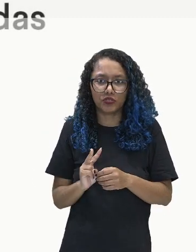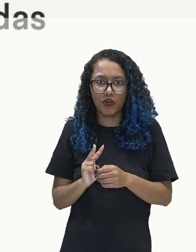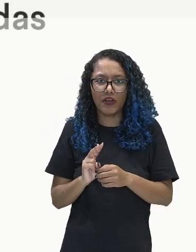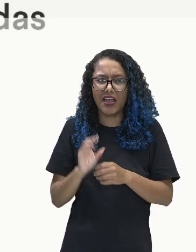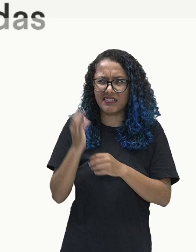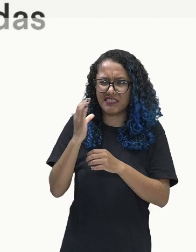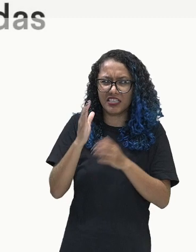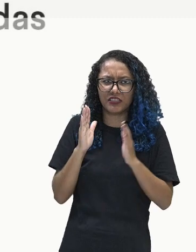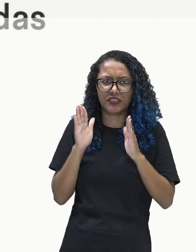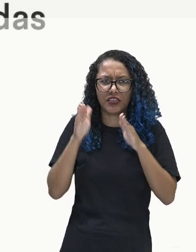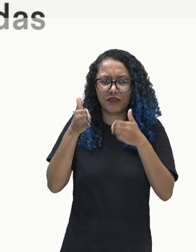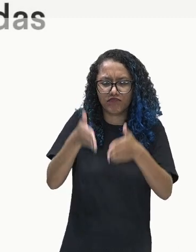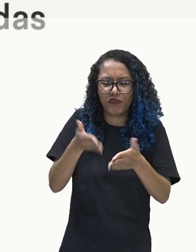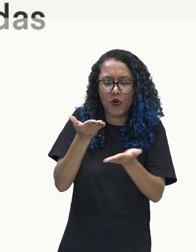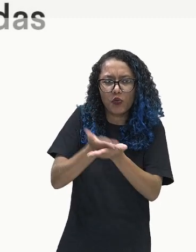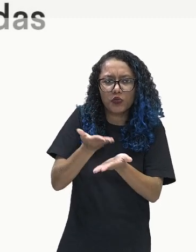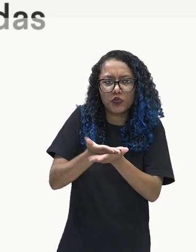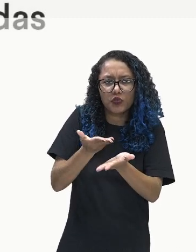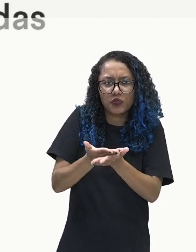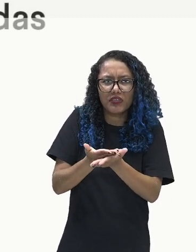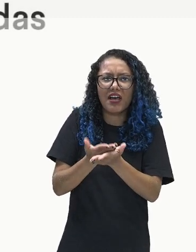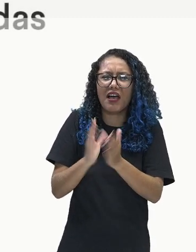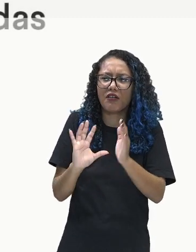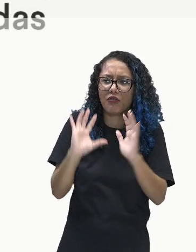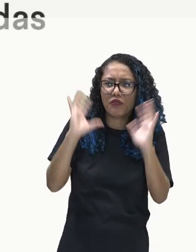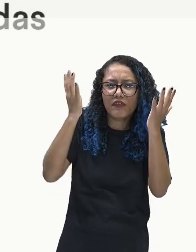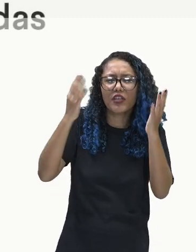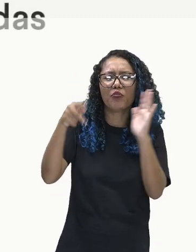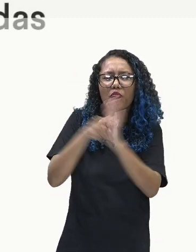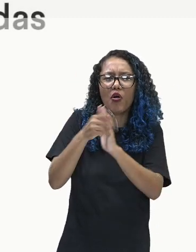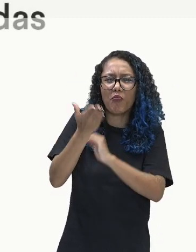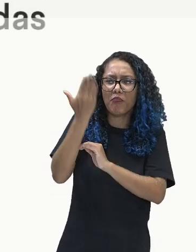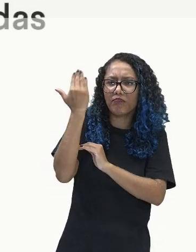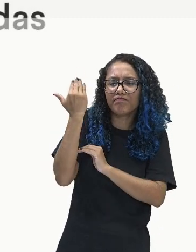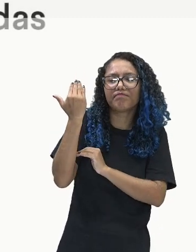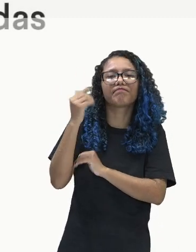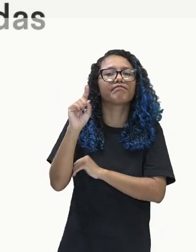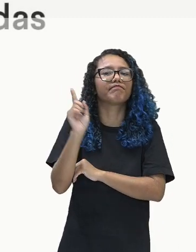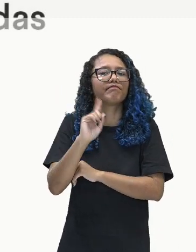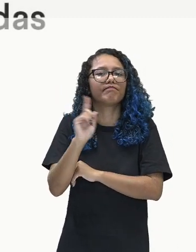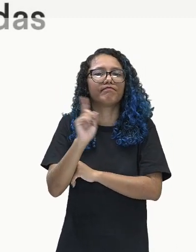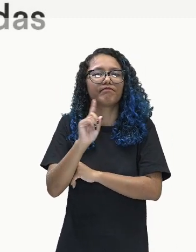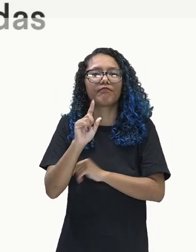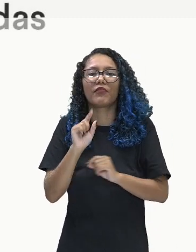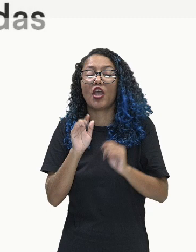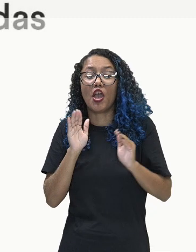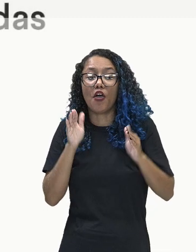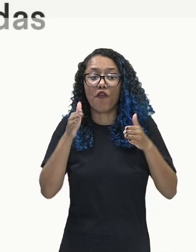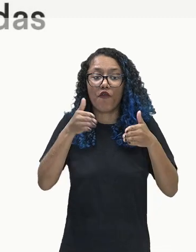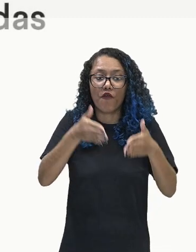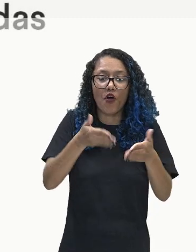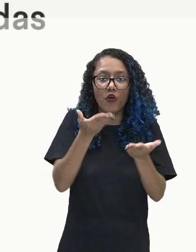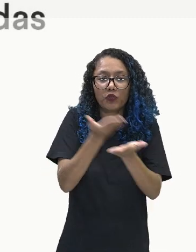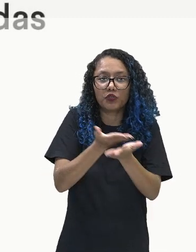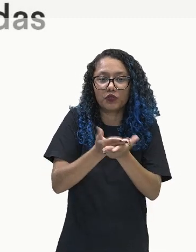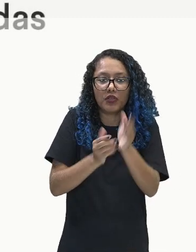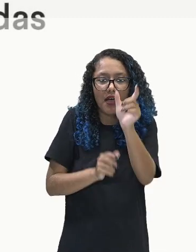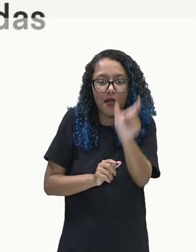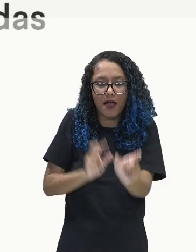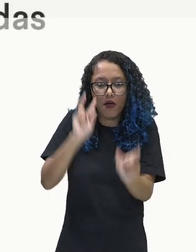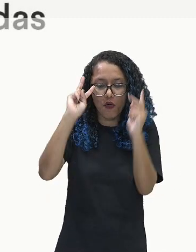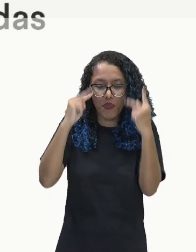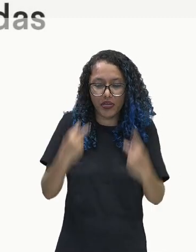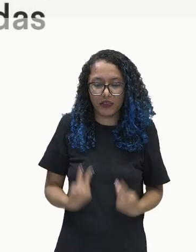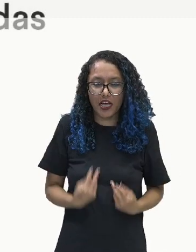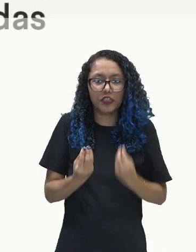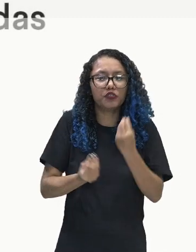os acontecimentos do passado, mas sim a ciência que estuda o homem e sua ação no